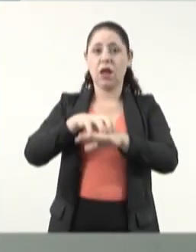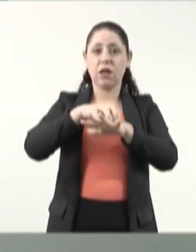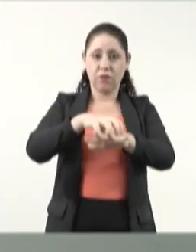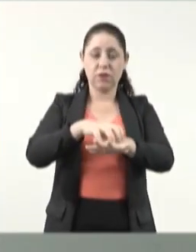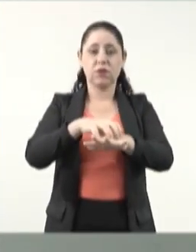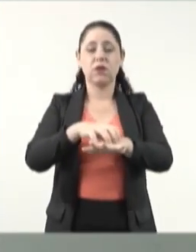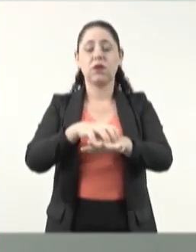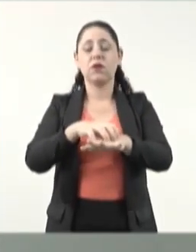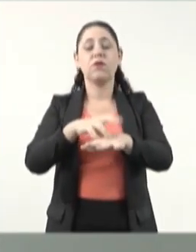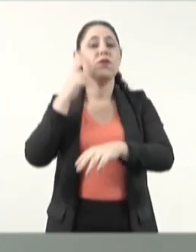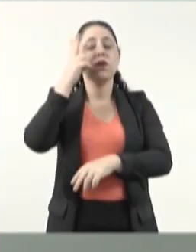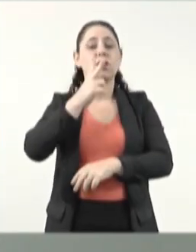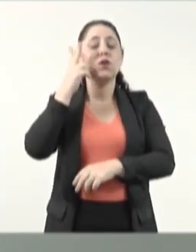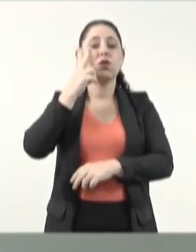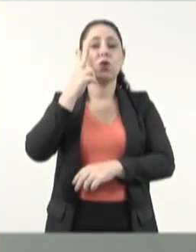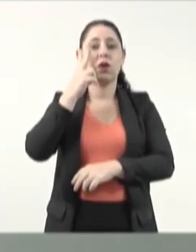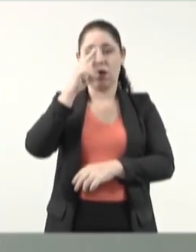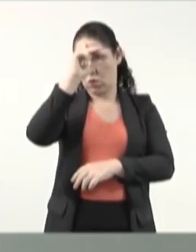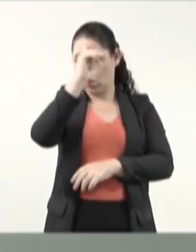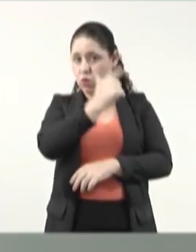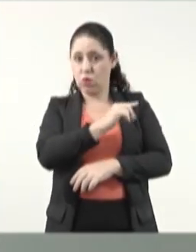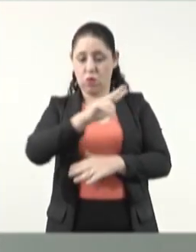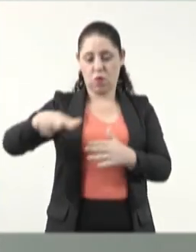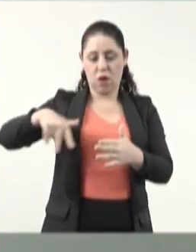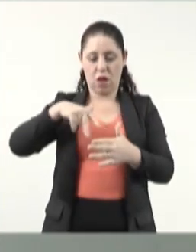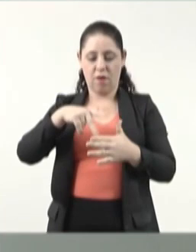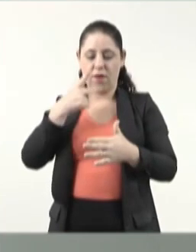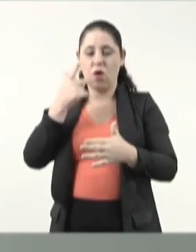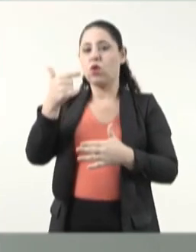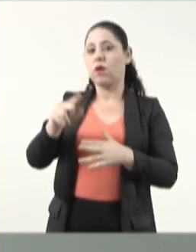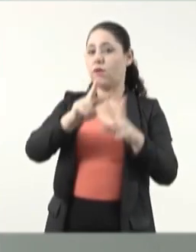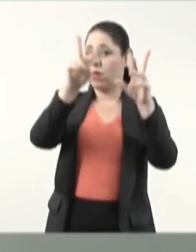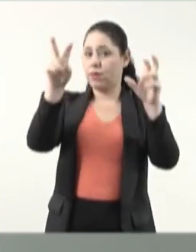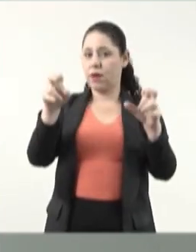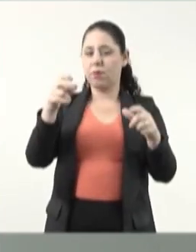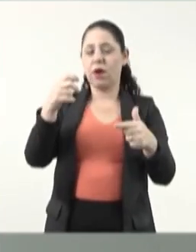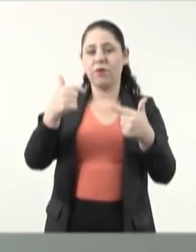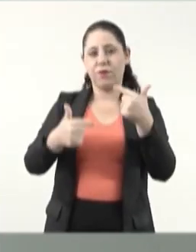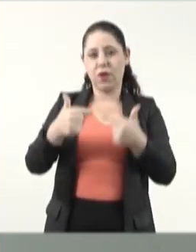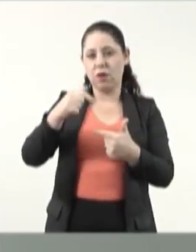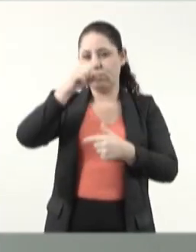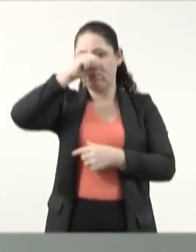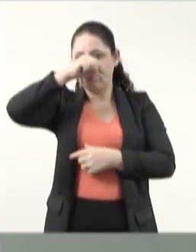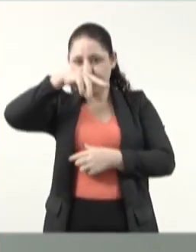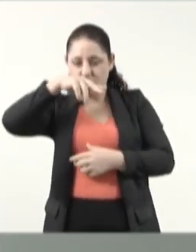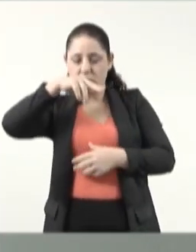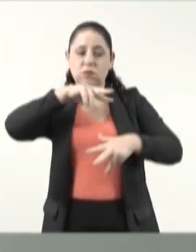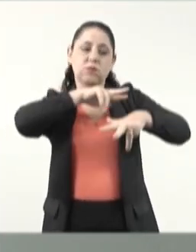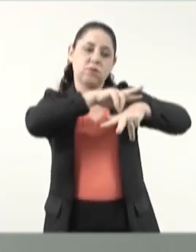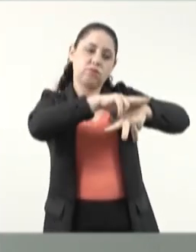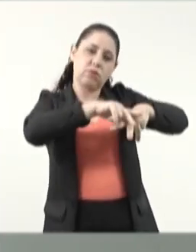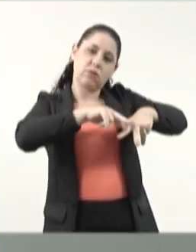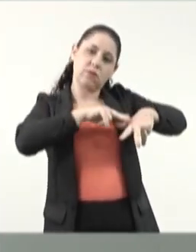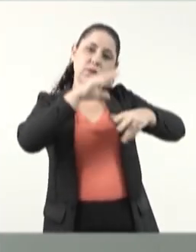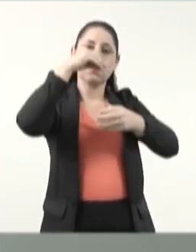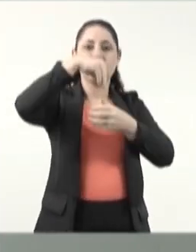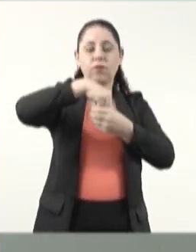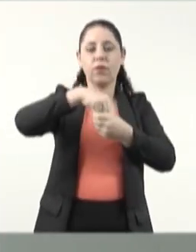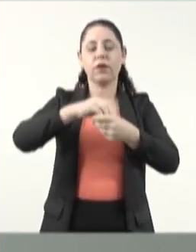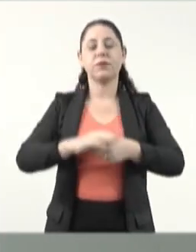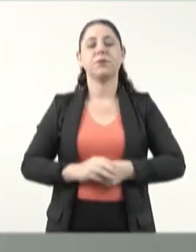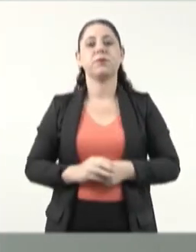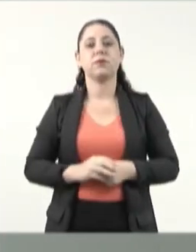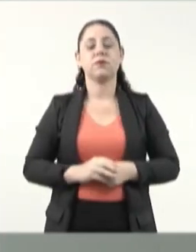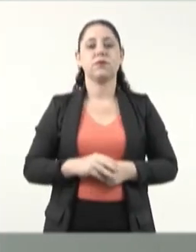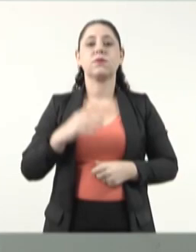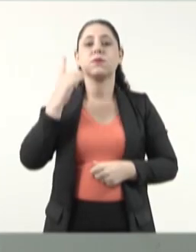Naviraí. Vereadora Luísa Ribeiro, então, hoje ocupou a tribuna para falar mais uma vez sobre esse assunto, violência política, violência de gênero na política,